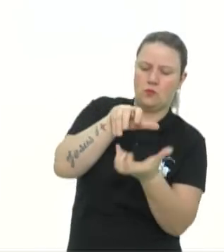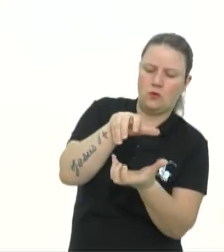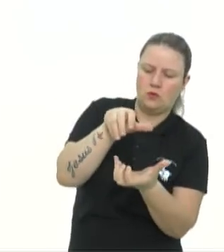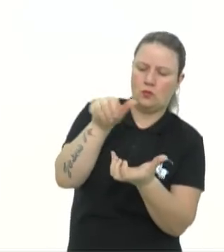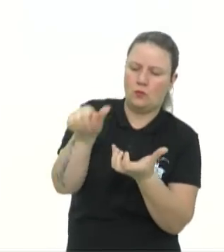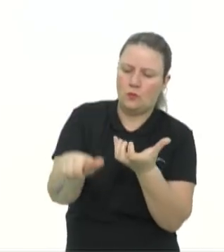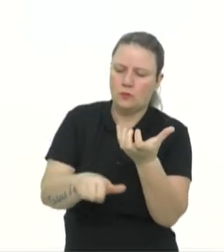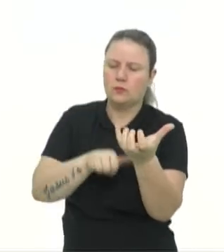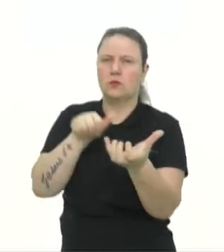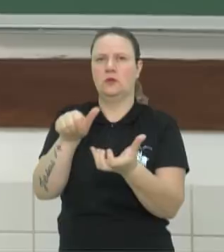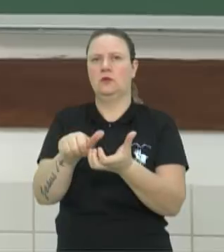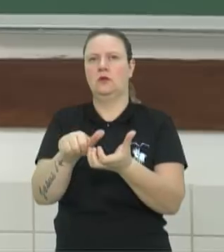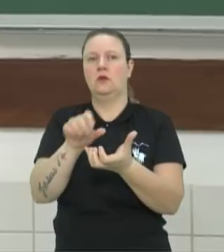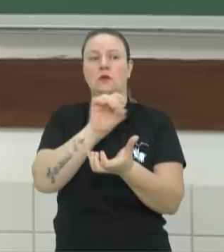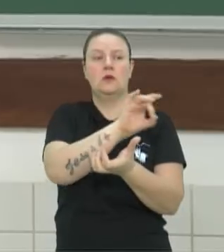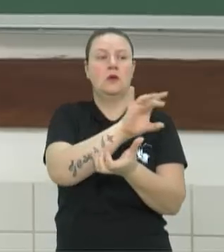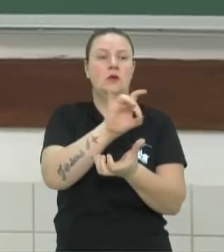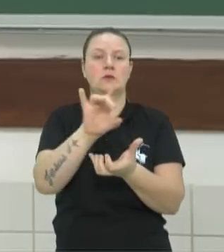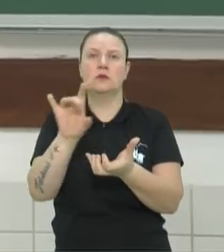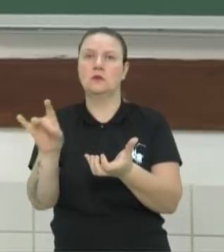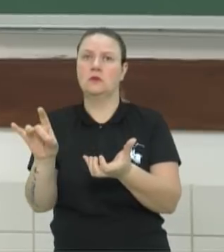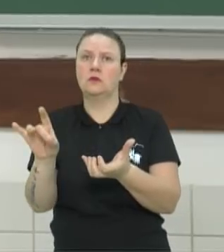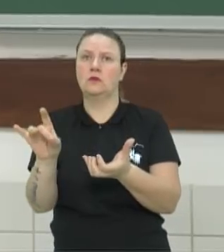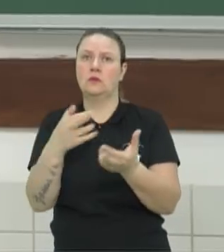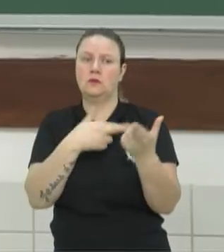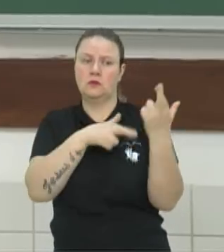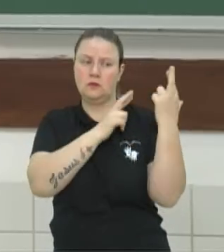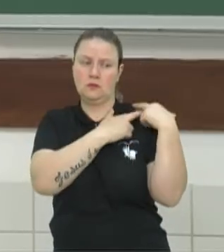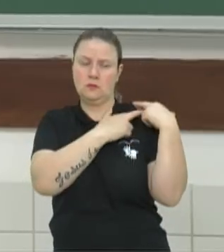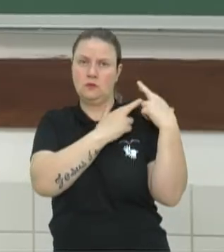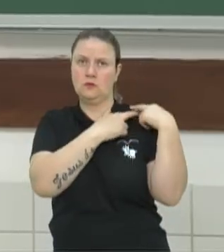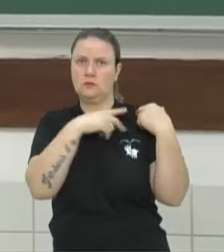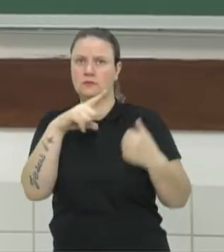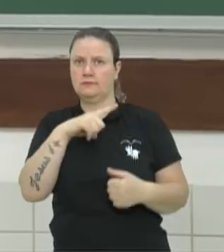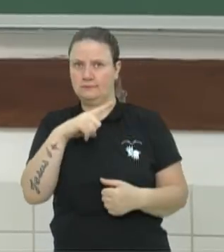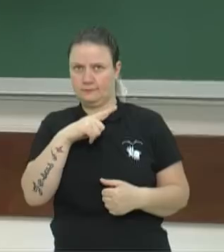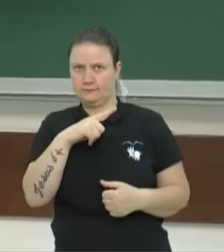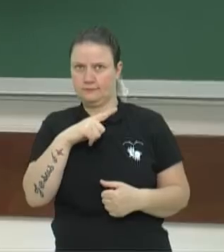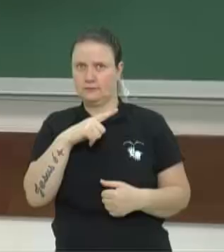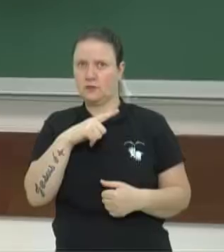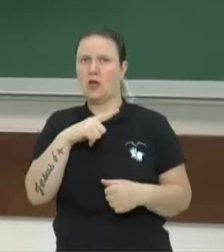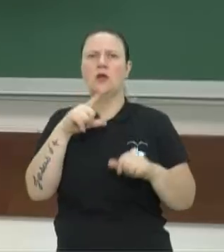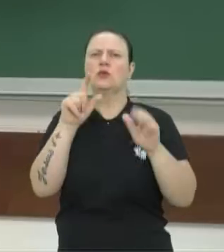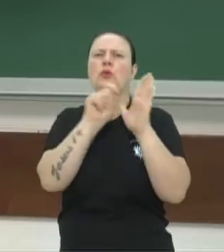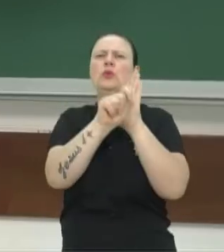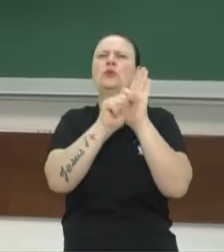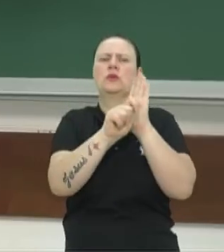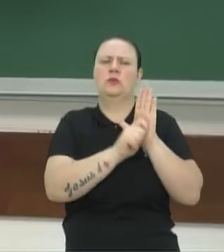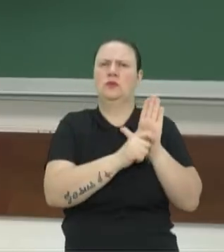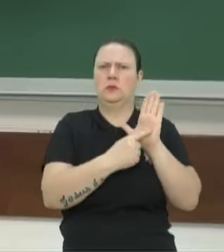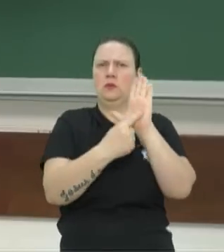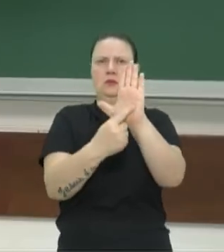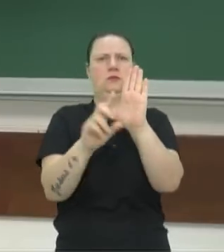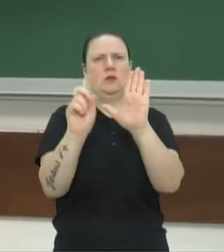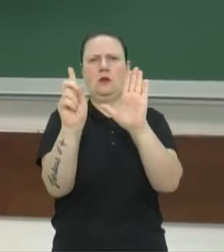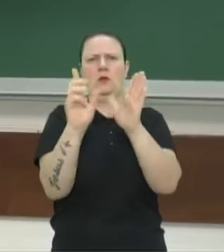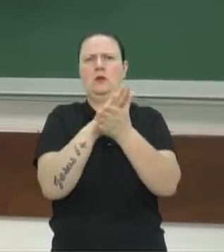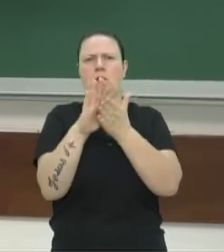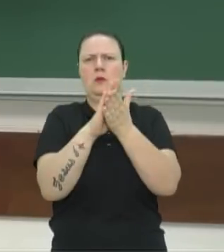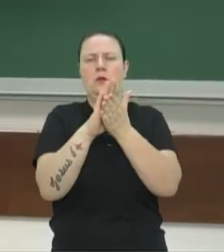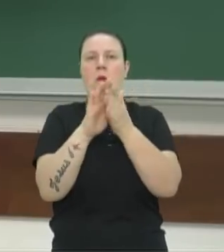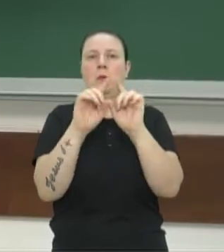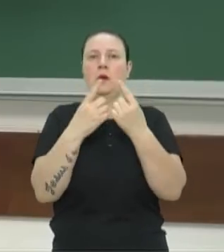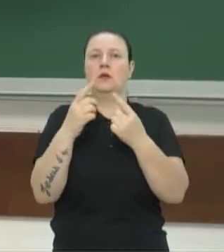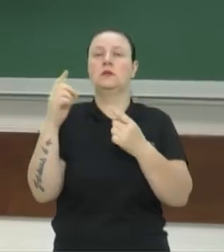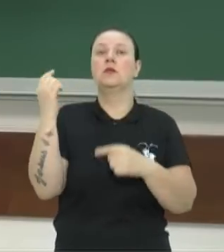parte para salvar a natureza. Isso não está escrito, mas nós podemos entender isso porque ali nós temos a cor verde de natureza,